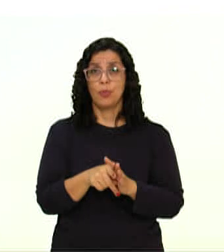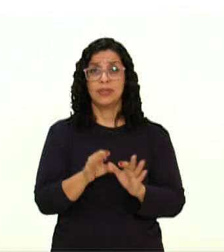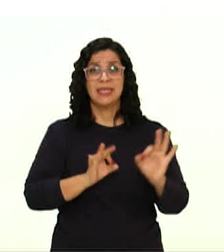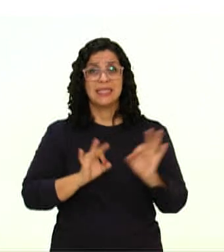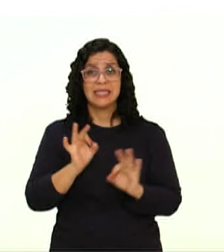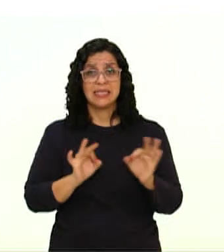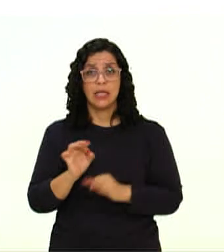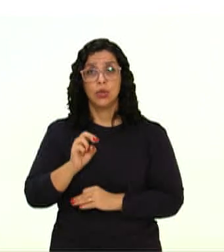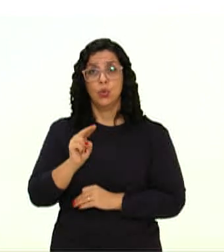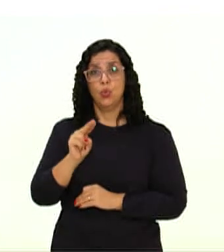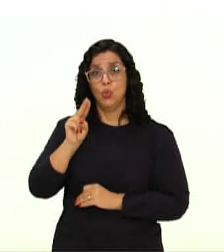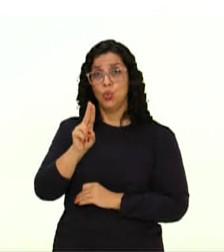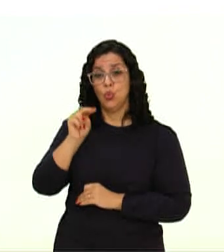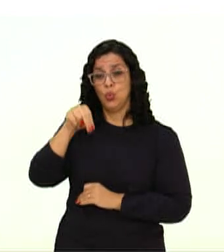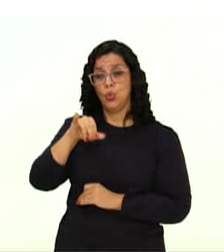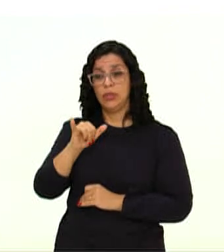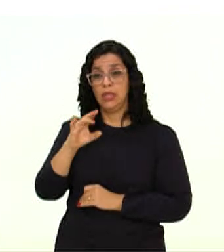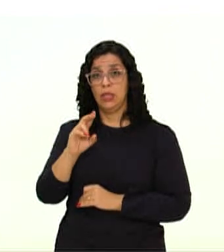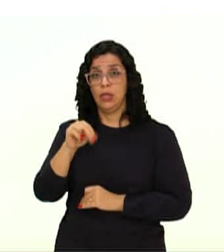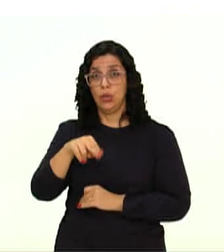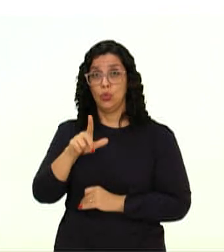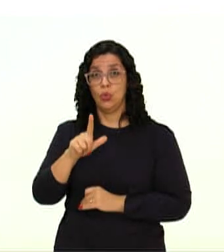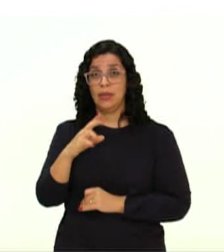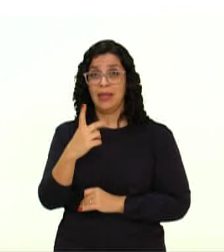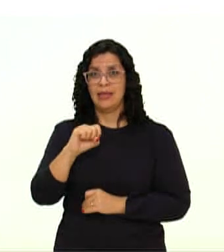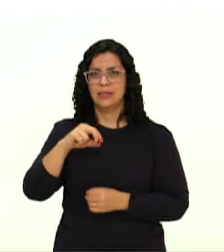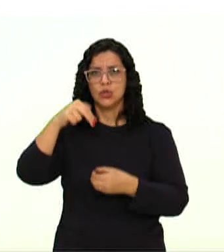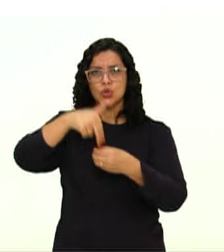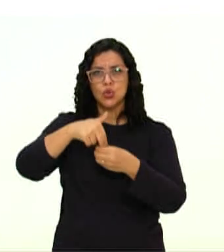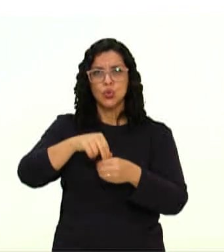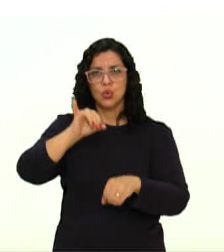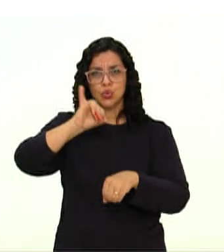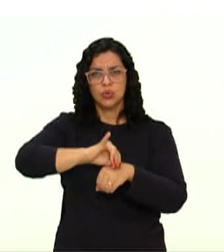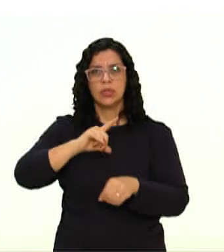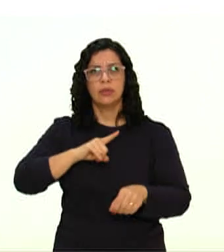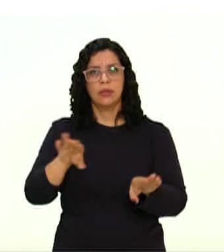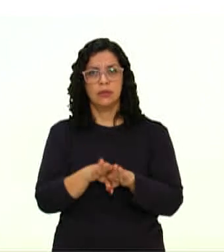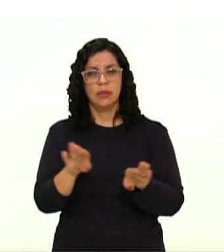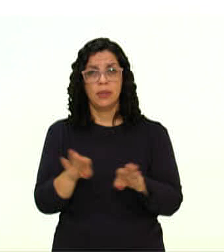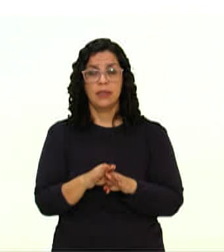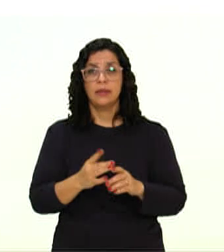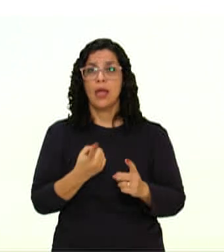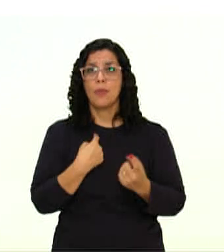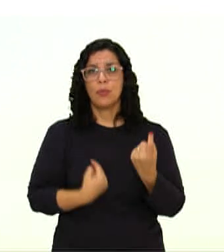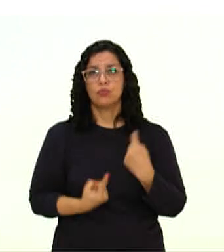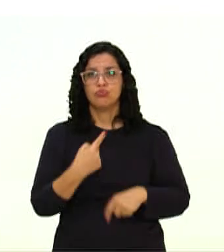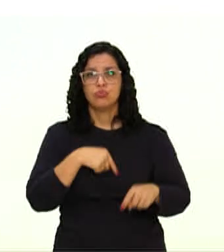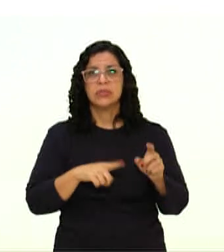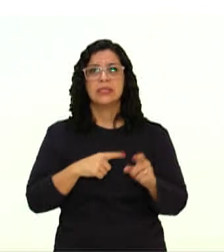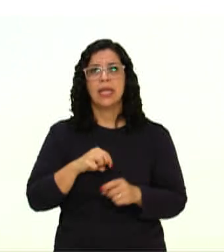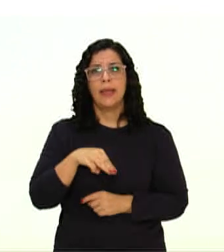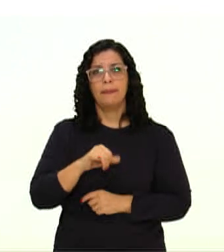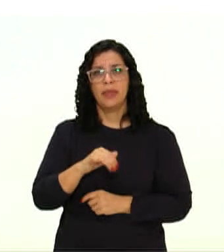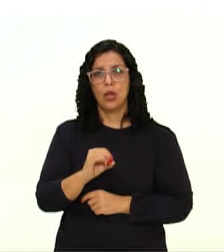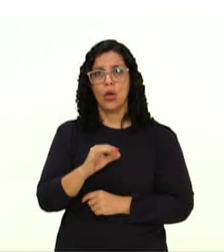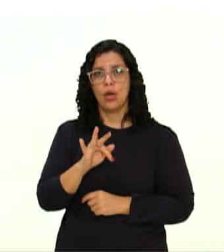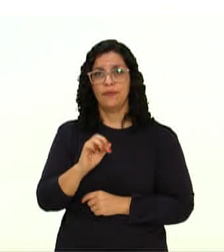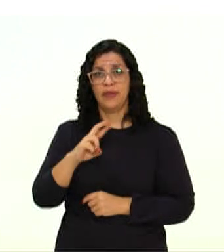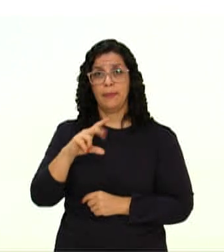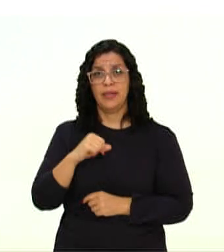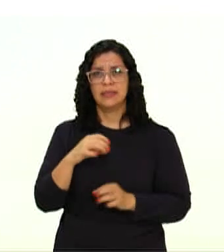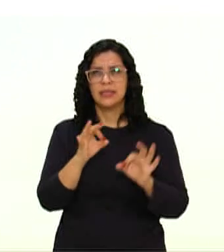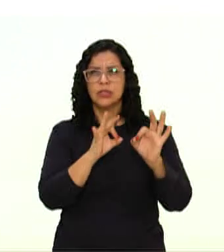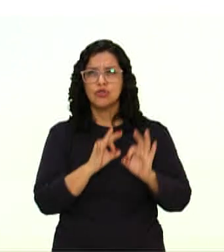células uninucleadas que possuem núcleos centrais. Em seu citoplasma encontramos miofibrilas formando